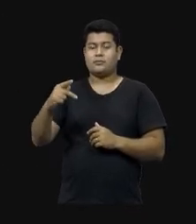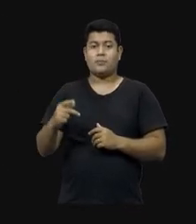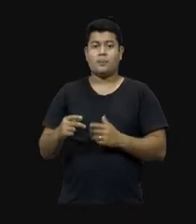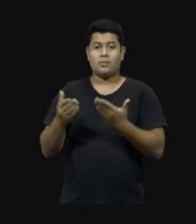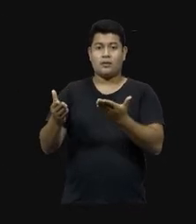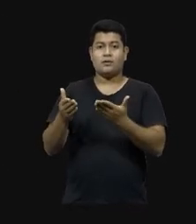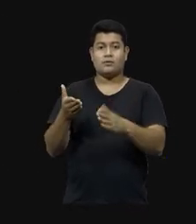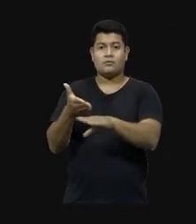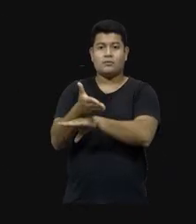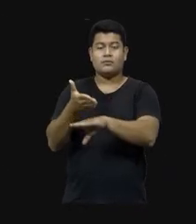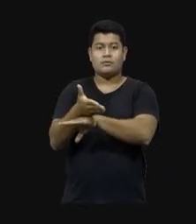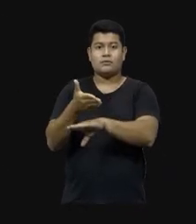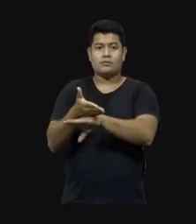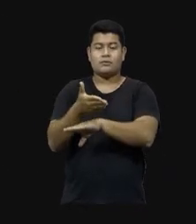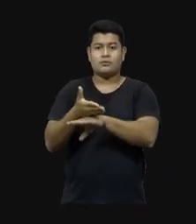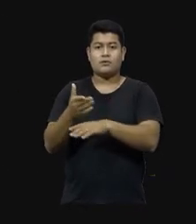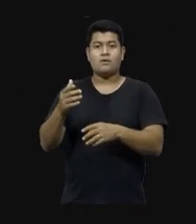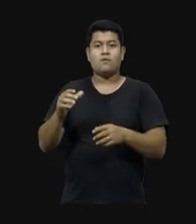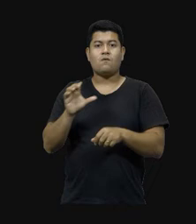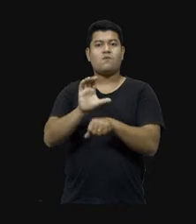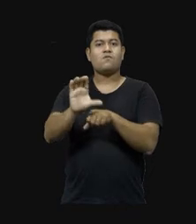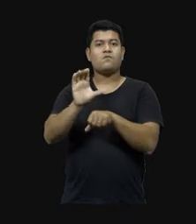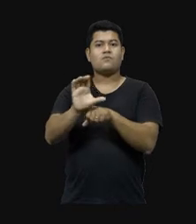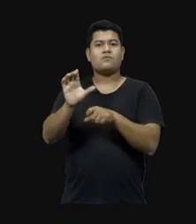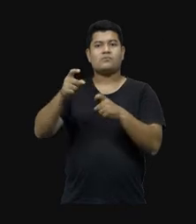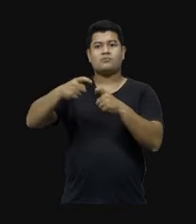do curso de medicina.